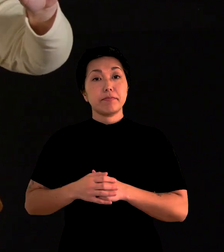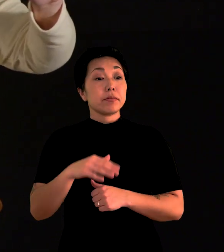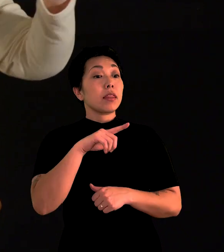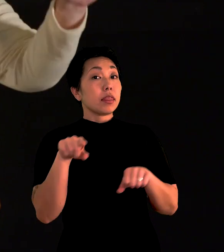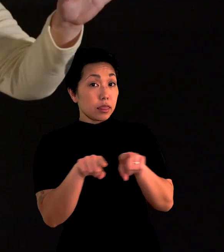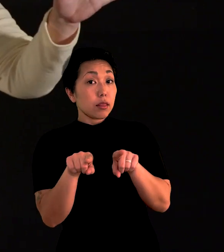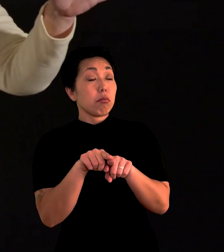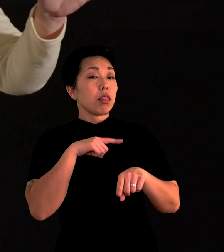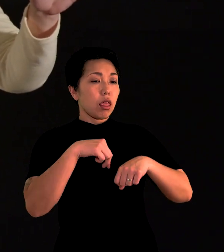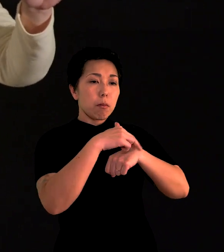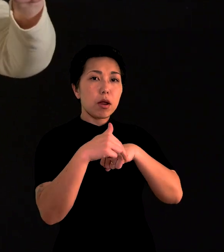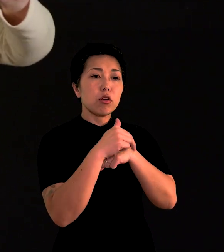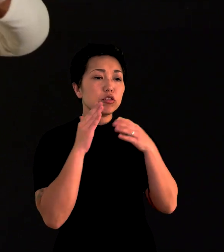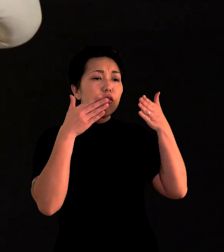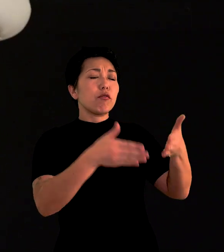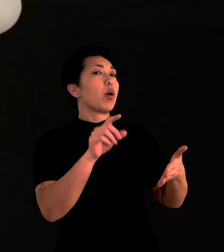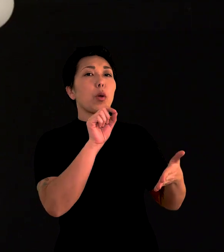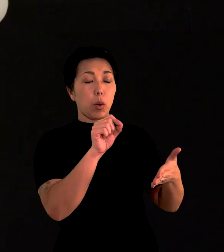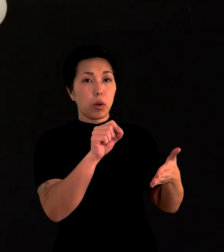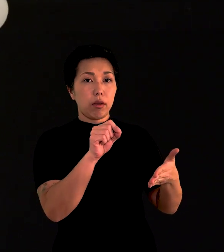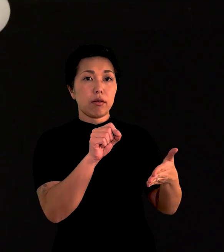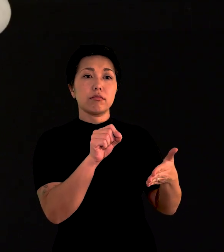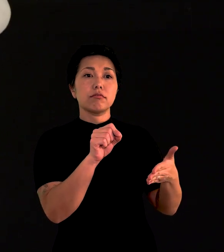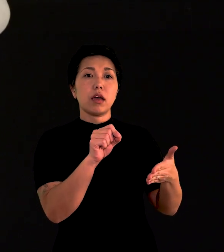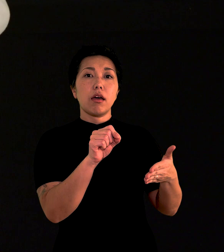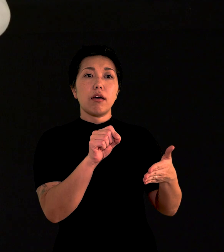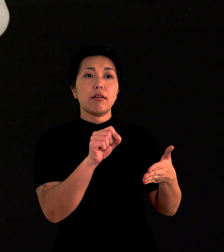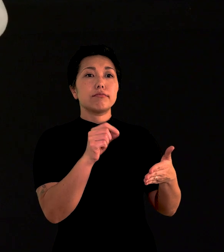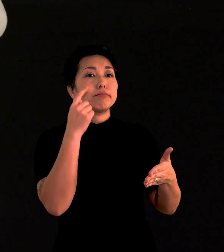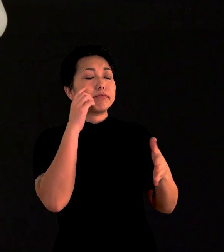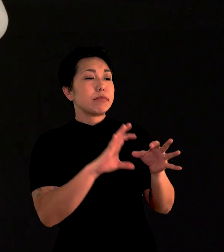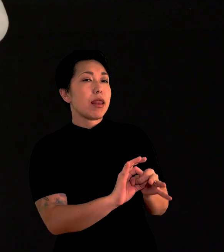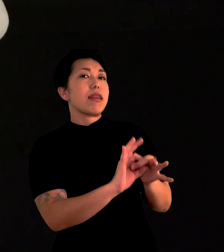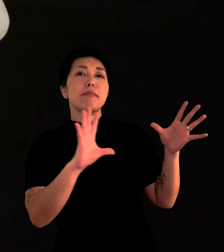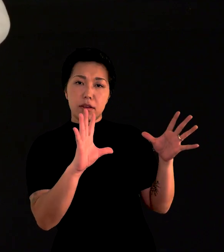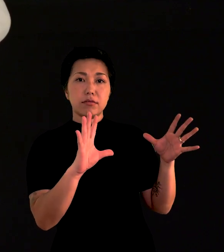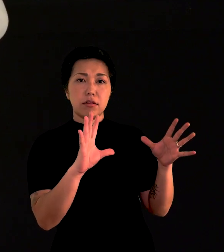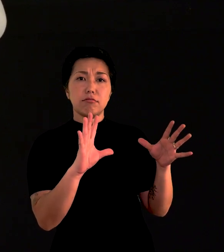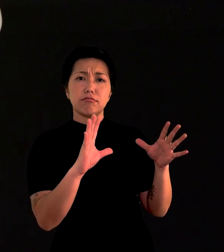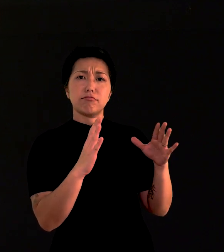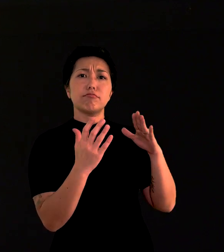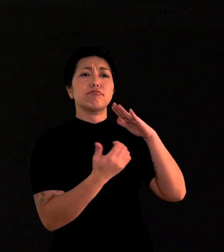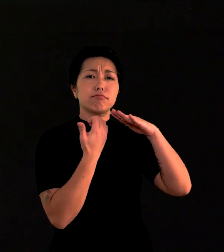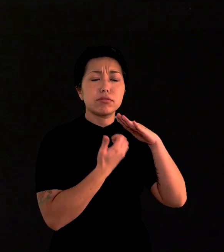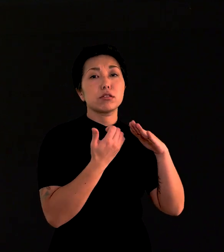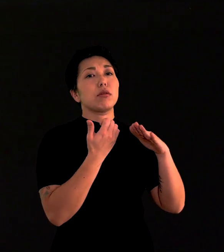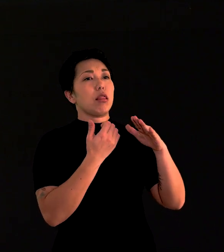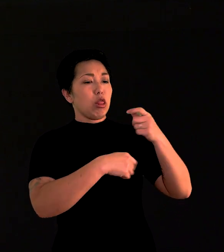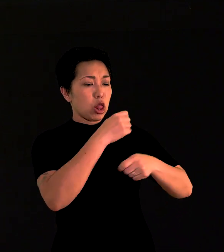que é a arqueologia acadêmica, né? E a arqueologia que é voltada, inclusive,